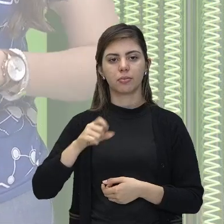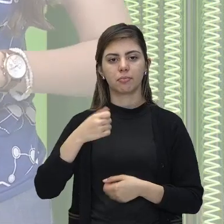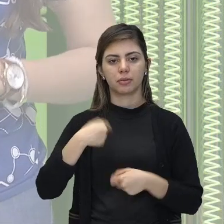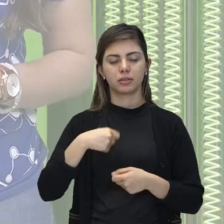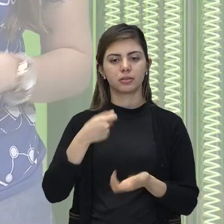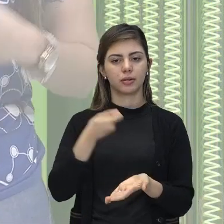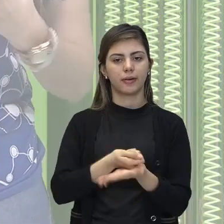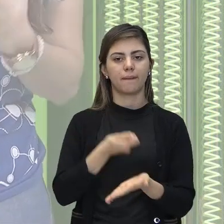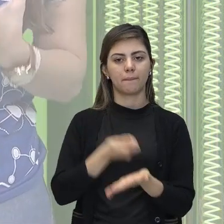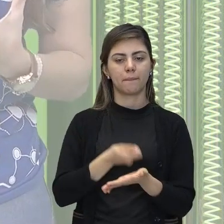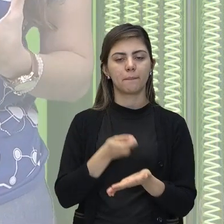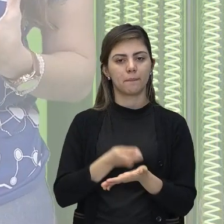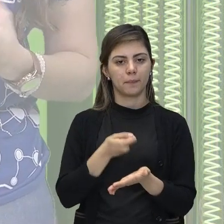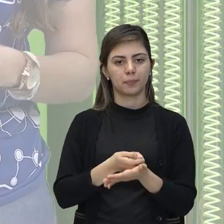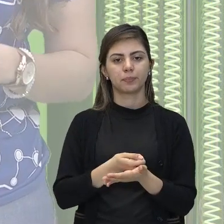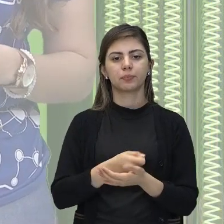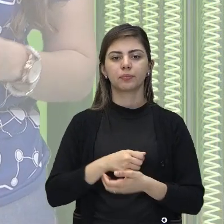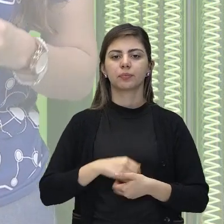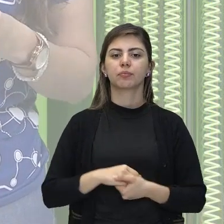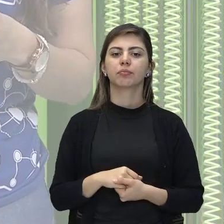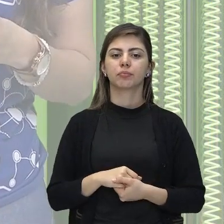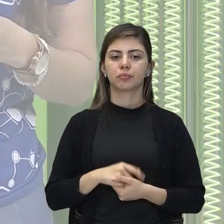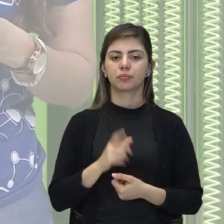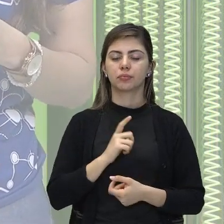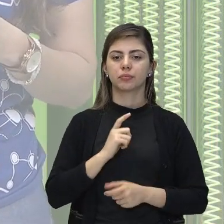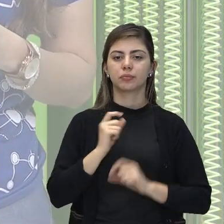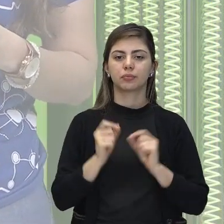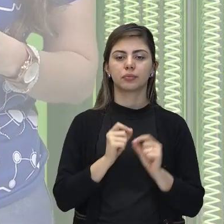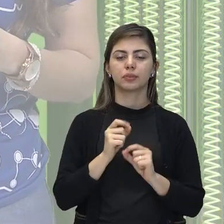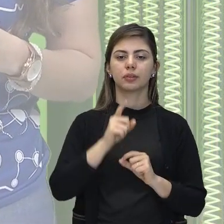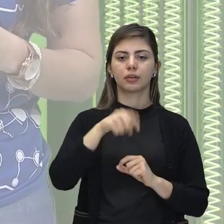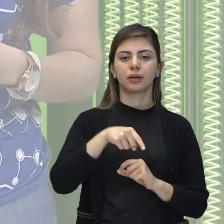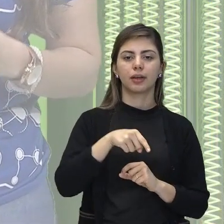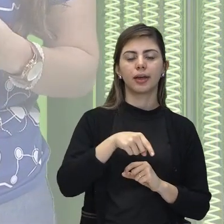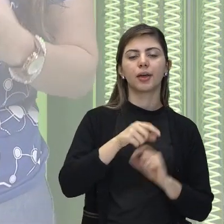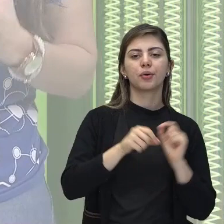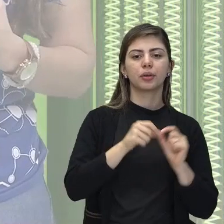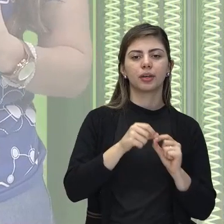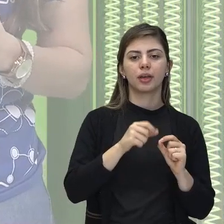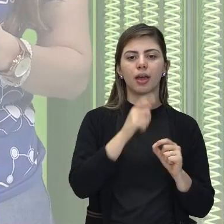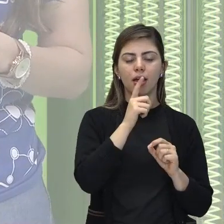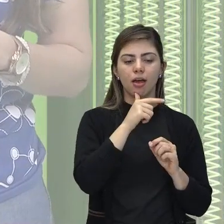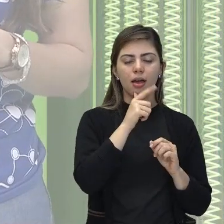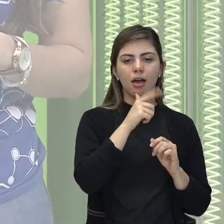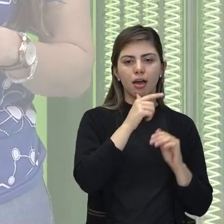São associações simbióticas entre algas verdes e